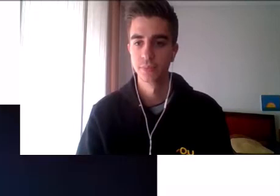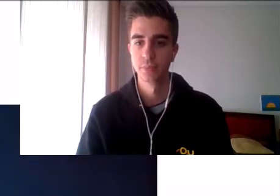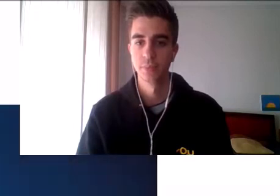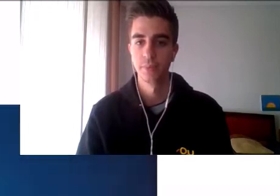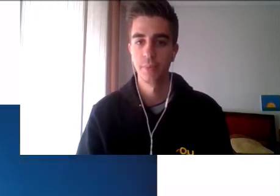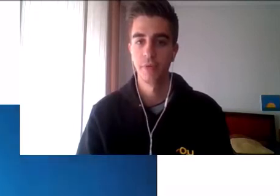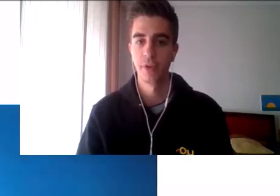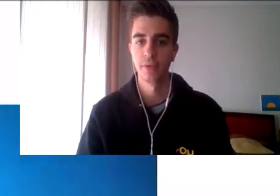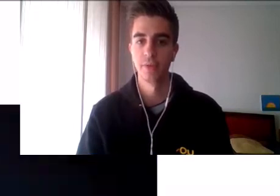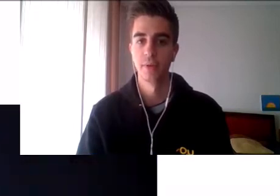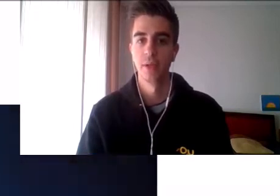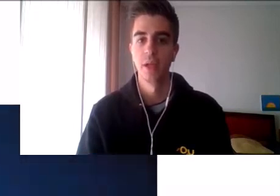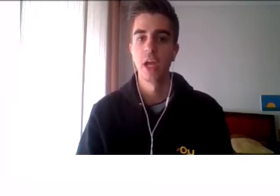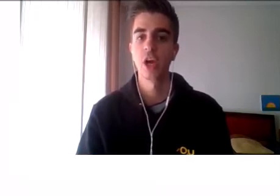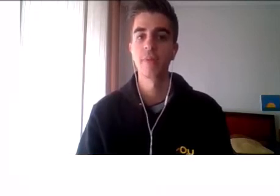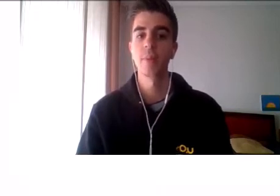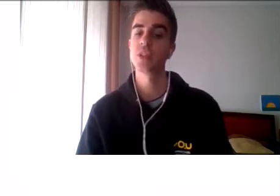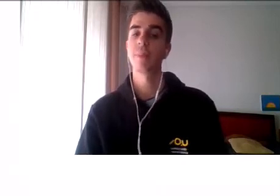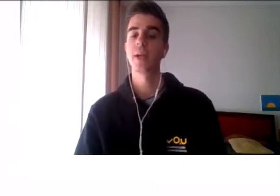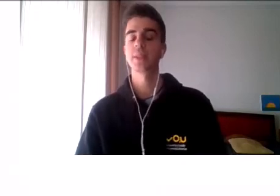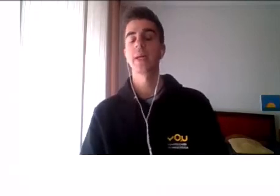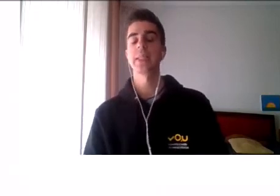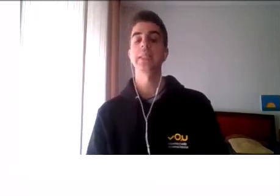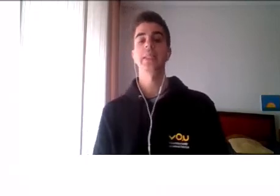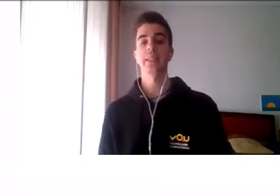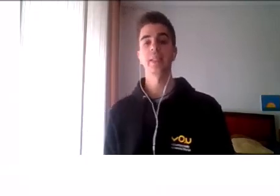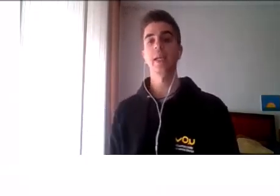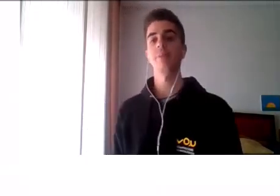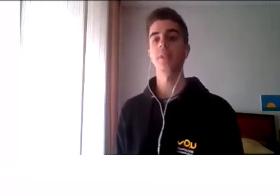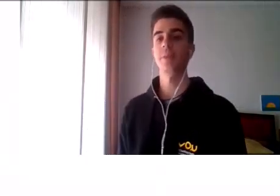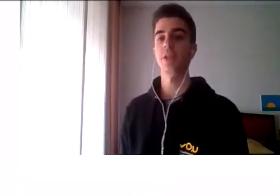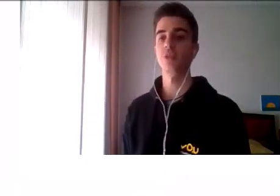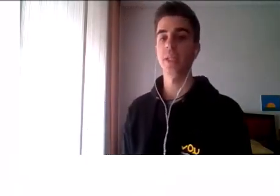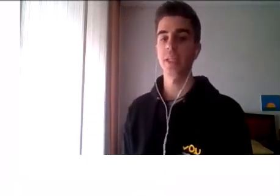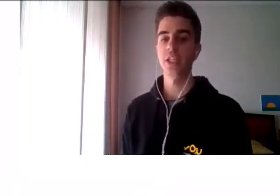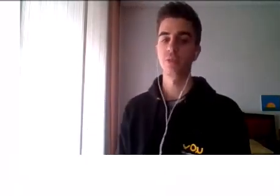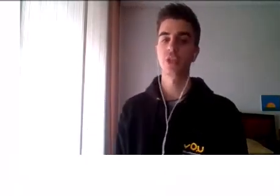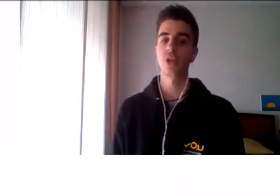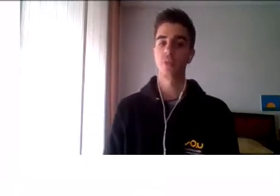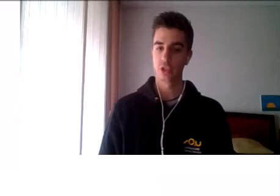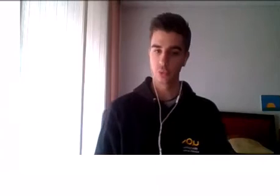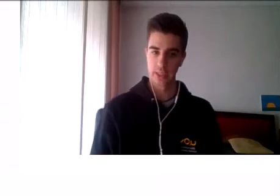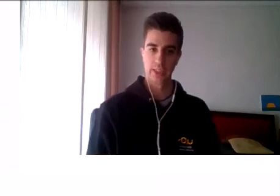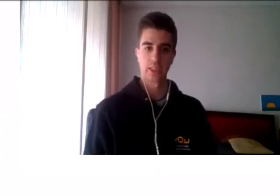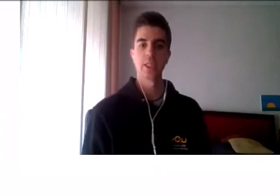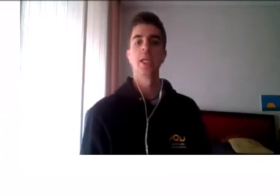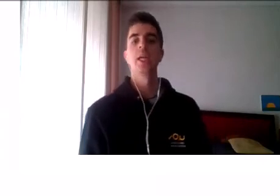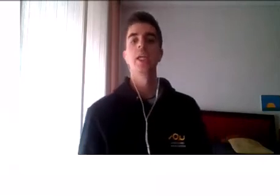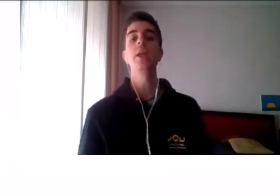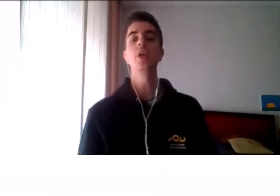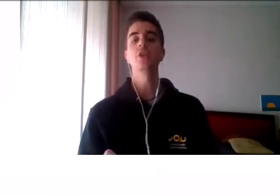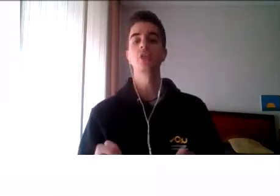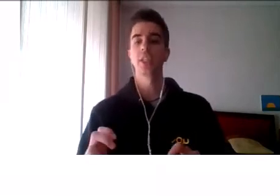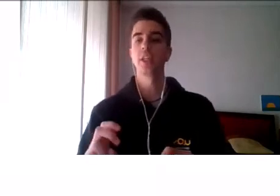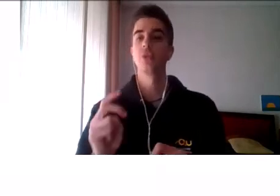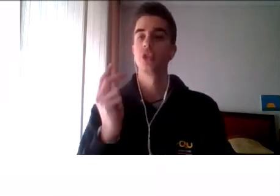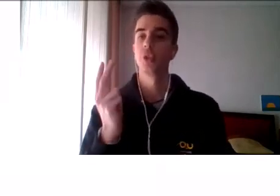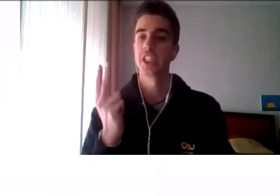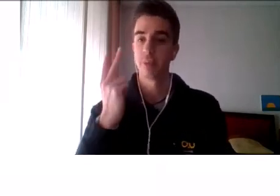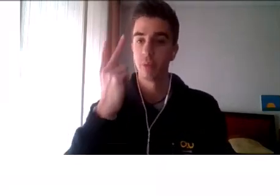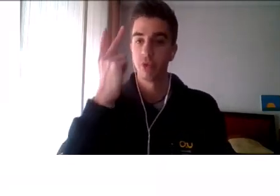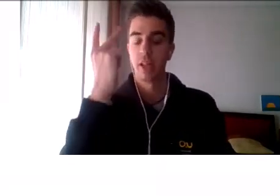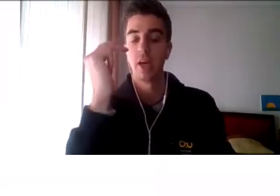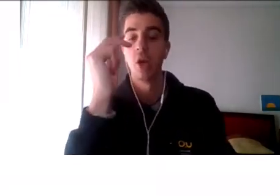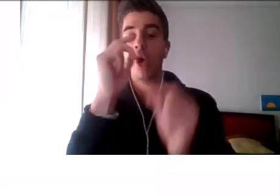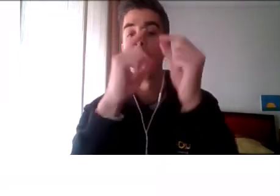Certo? Perfeito. Agora vamos à parte mais interessante, que é perceber os mecanismos de algumas doenças. E eu trouxe aqui duas